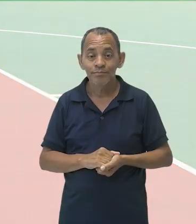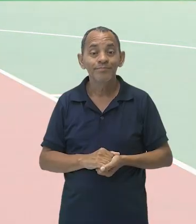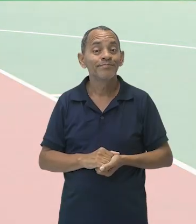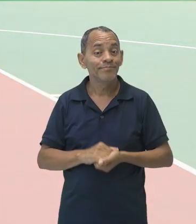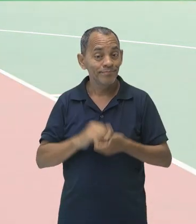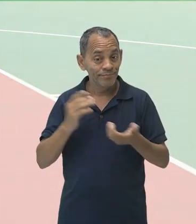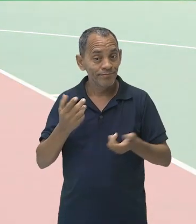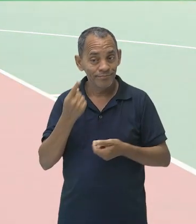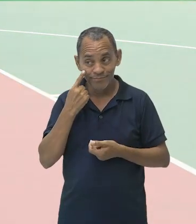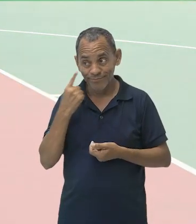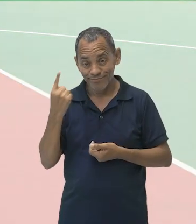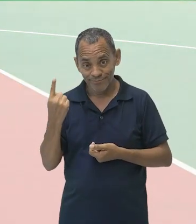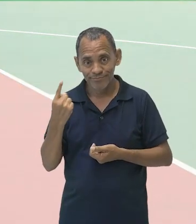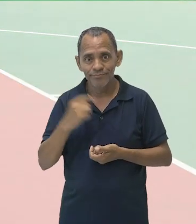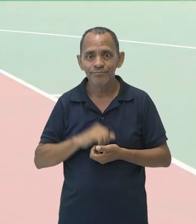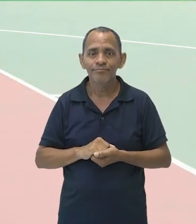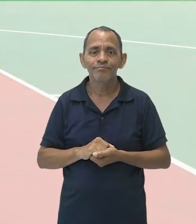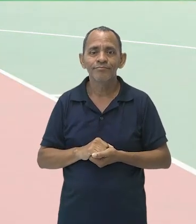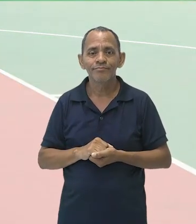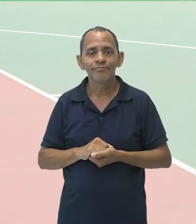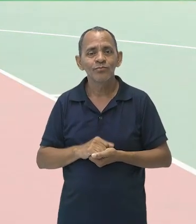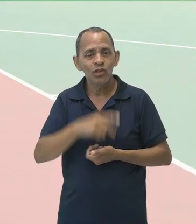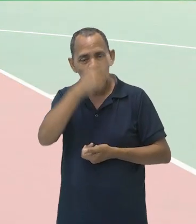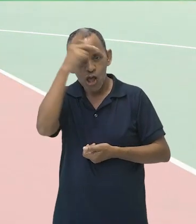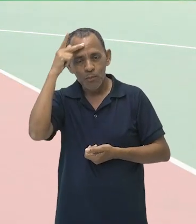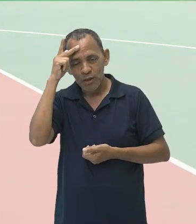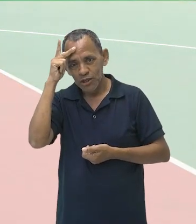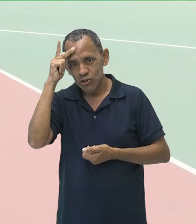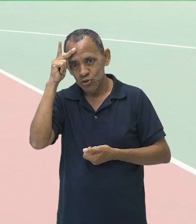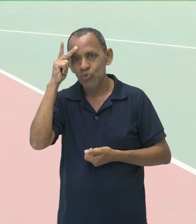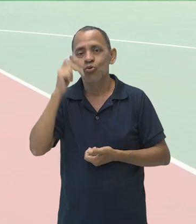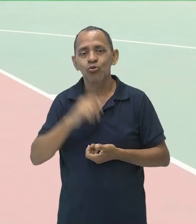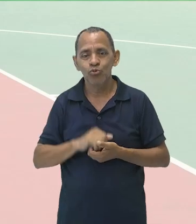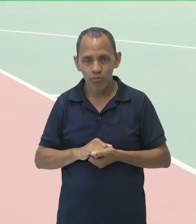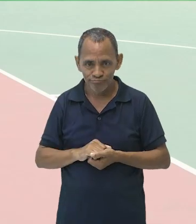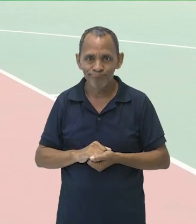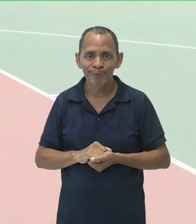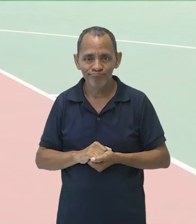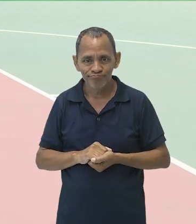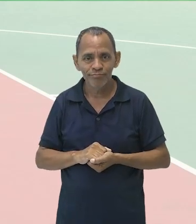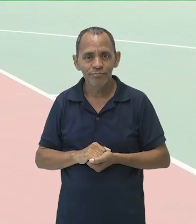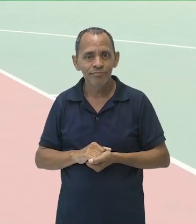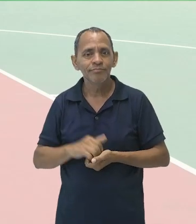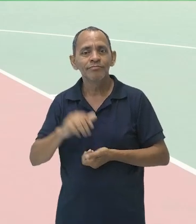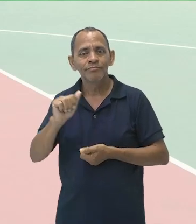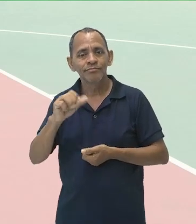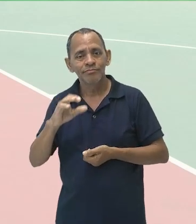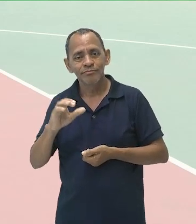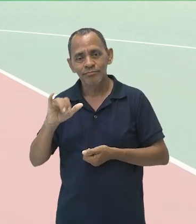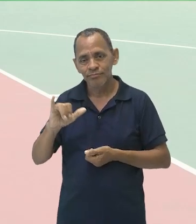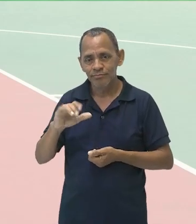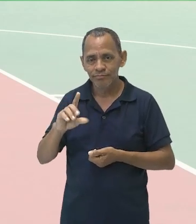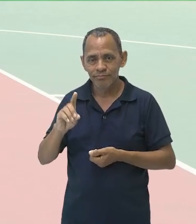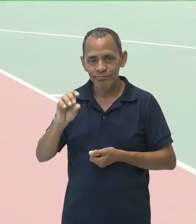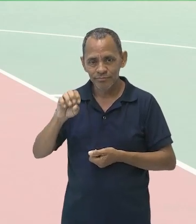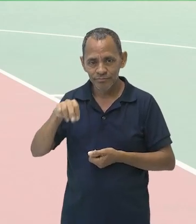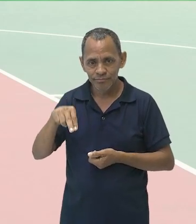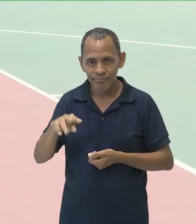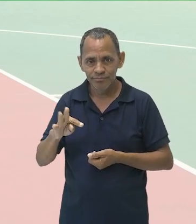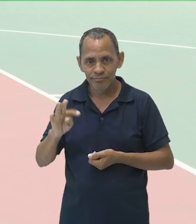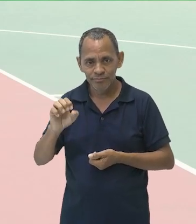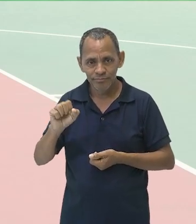Muito bem, esse aí é o acidente campeão, né, de ocorrer aí quando você está brincando